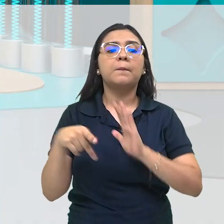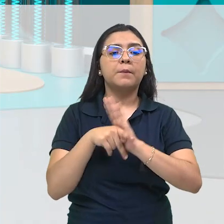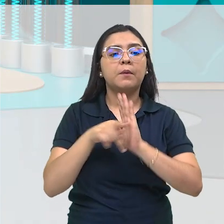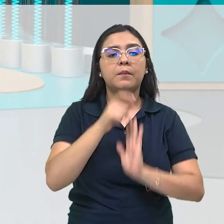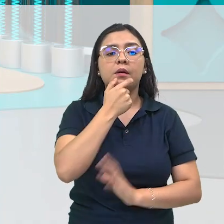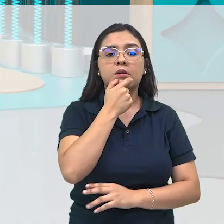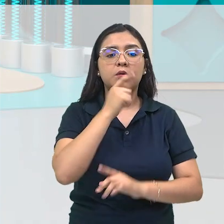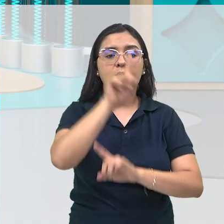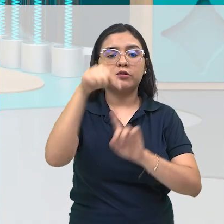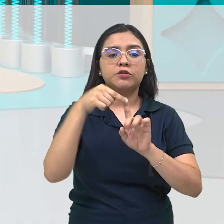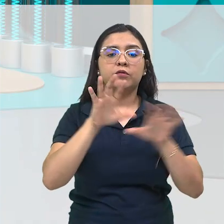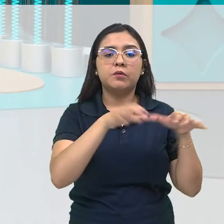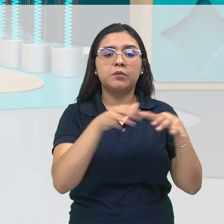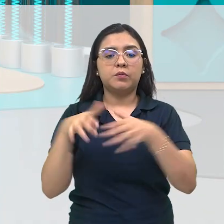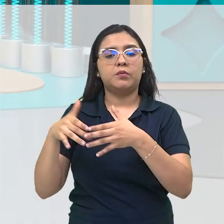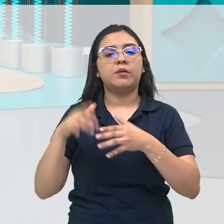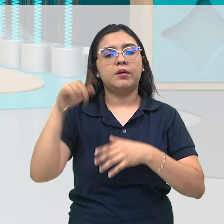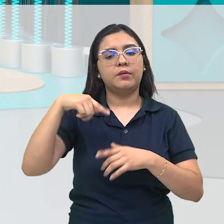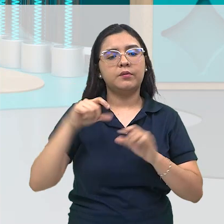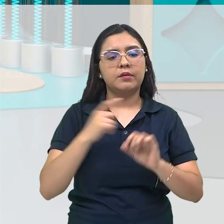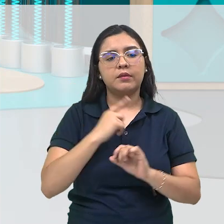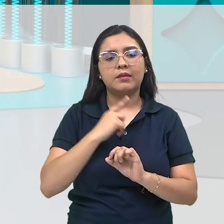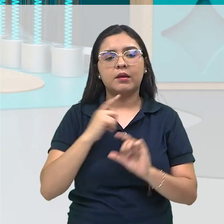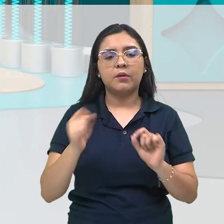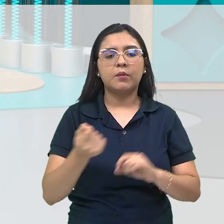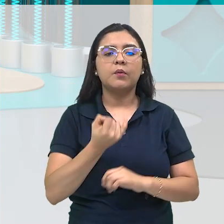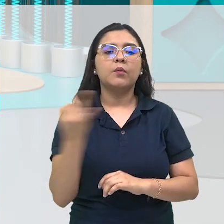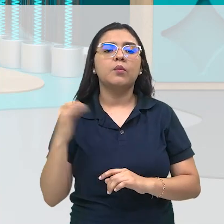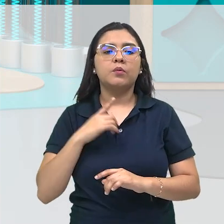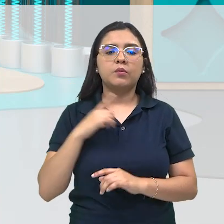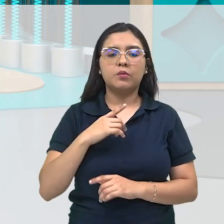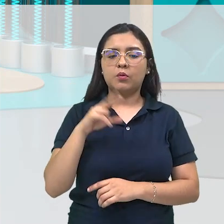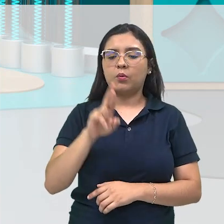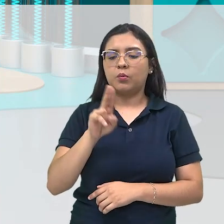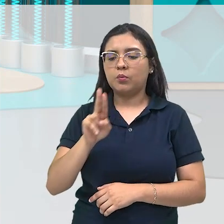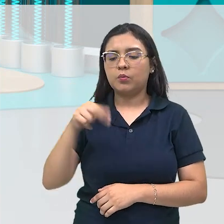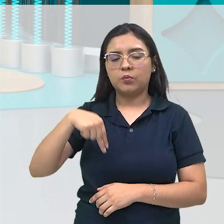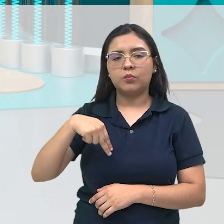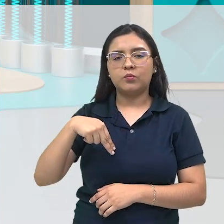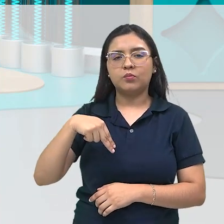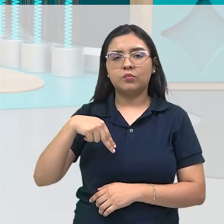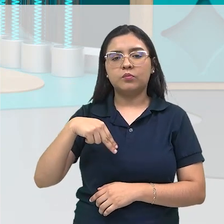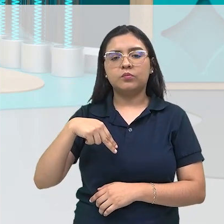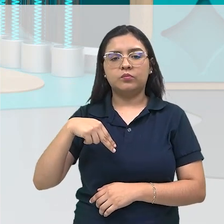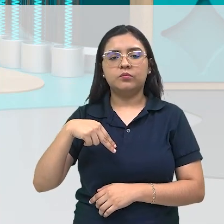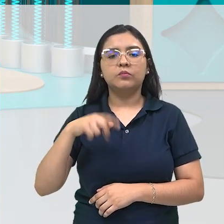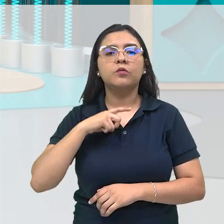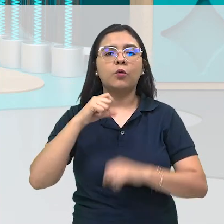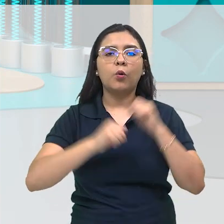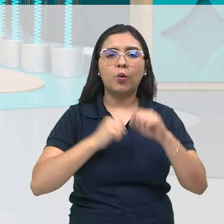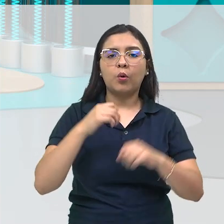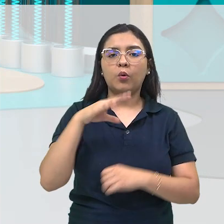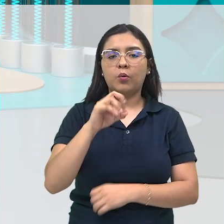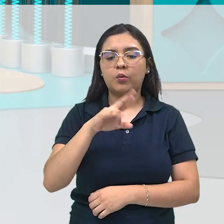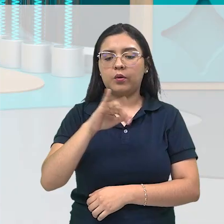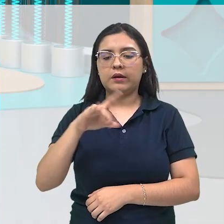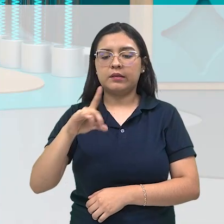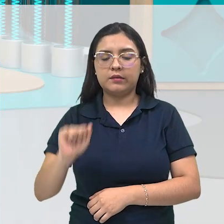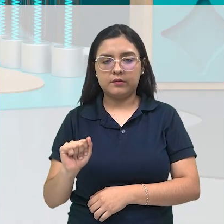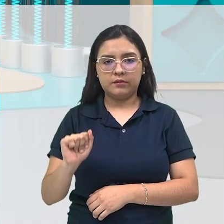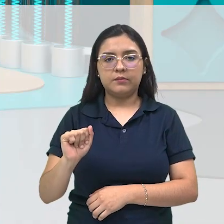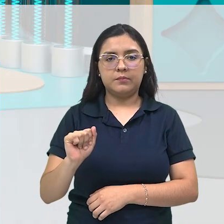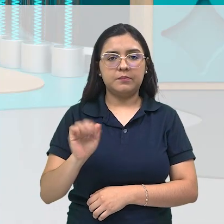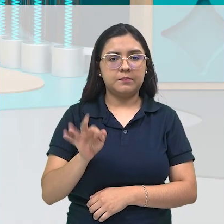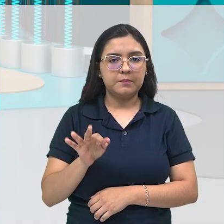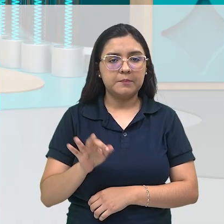objetivo das equipes no beisebol é ter o maior número de corridas, que eles chamam, né, no termo lá em inglês é